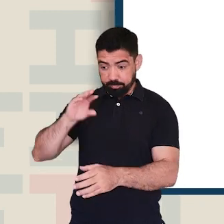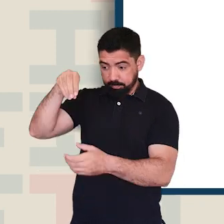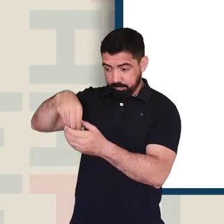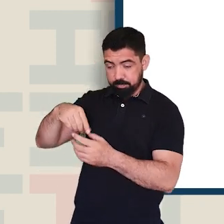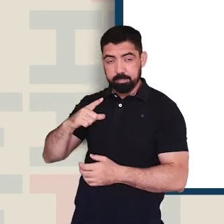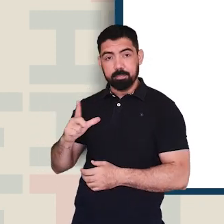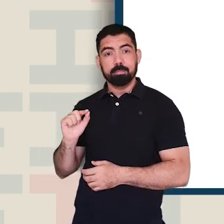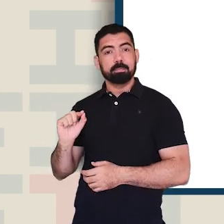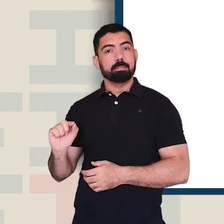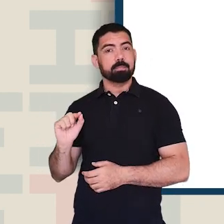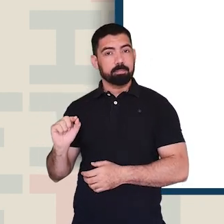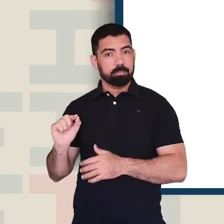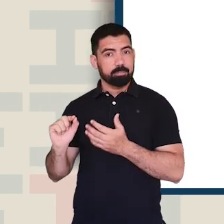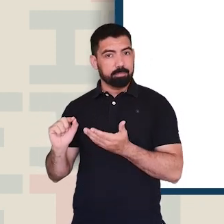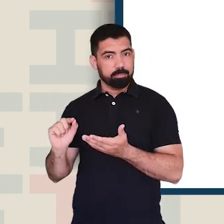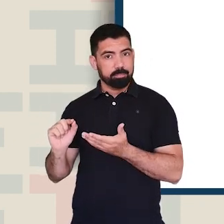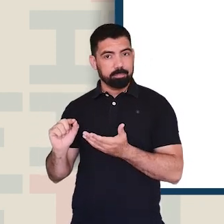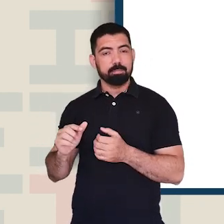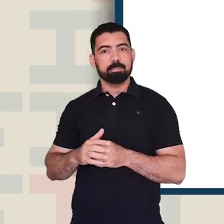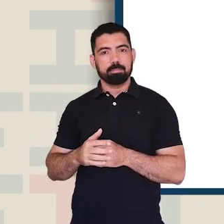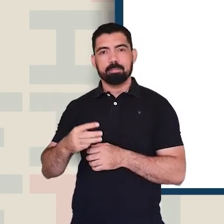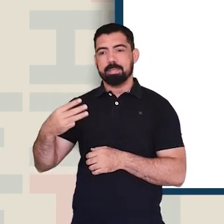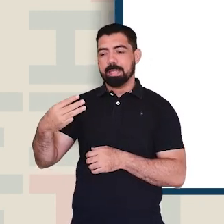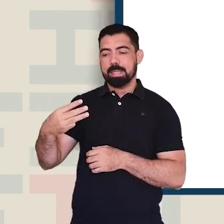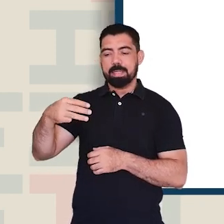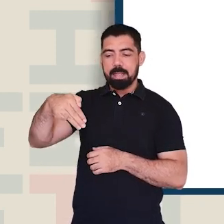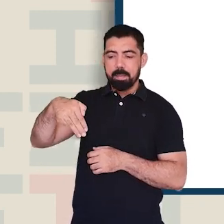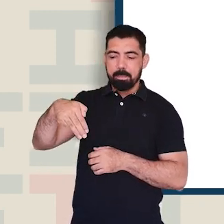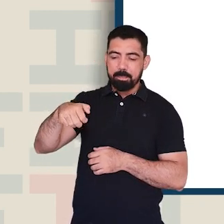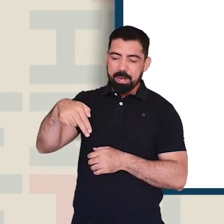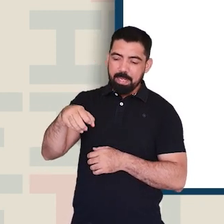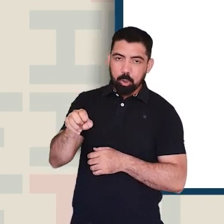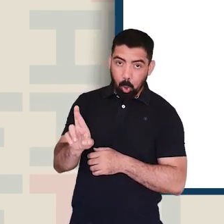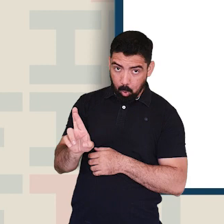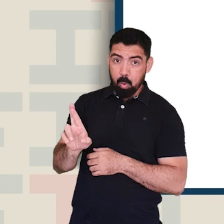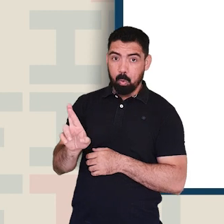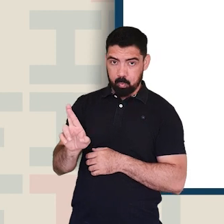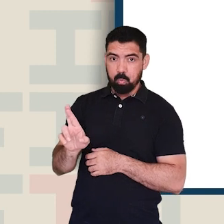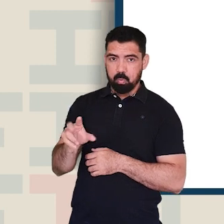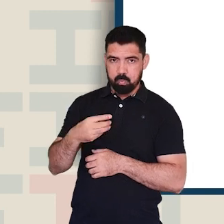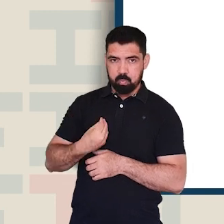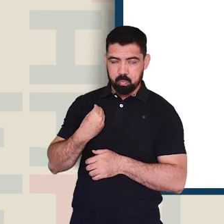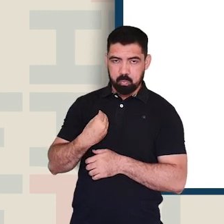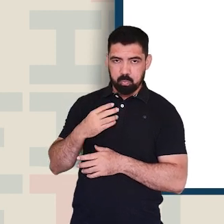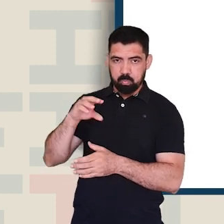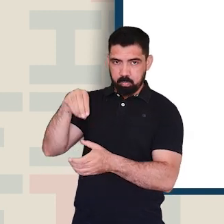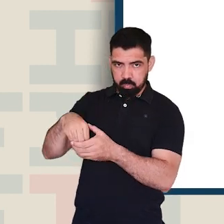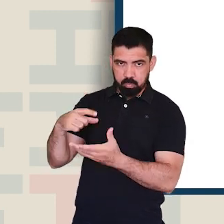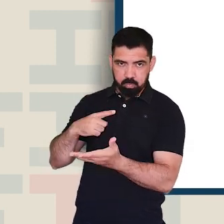tem a terça menor, ou seja,